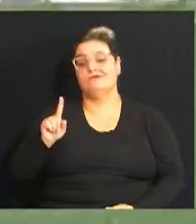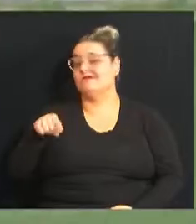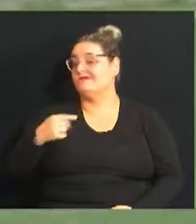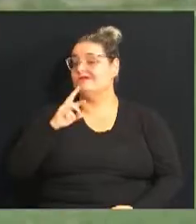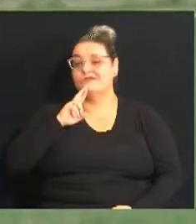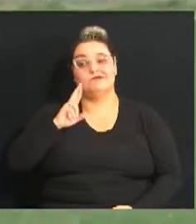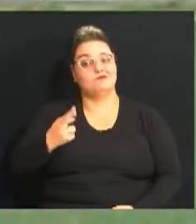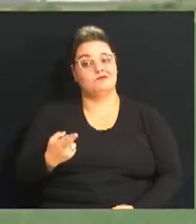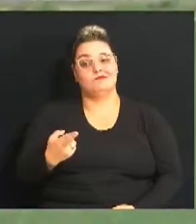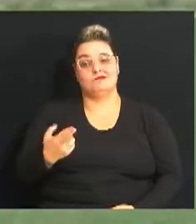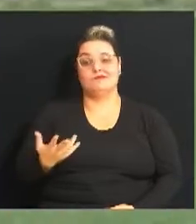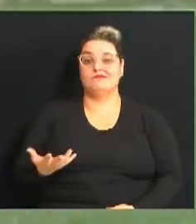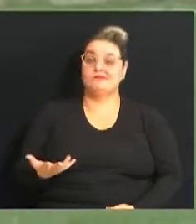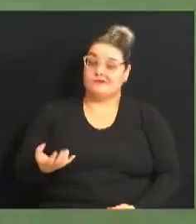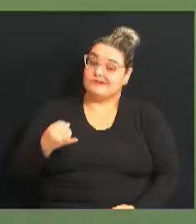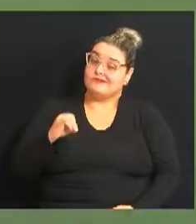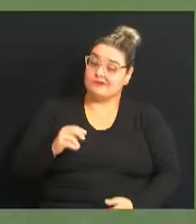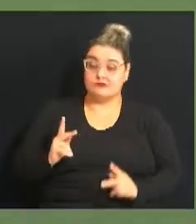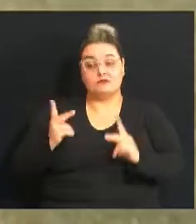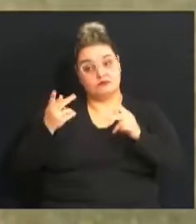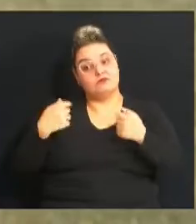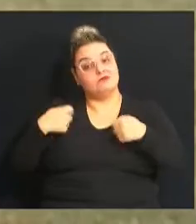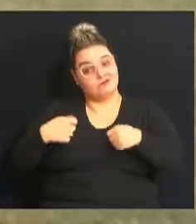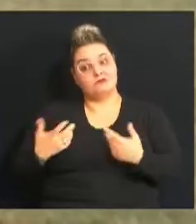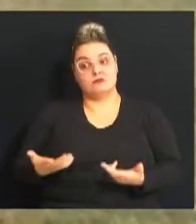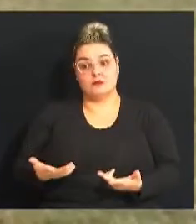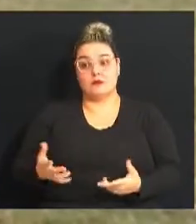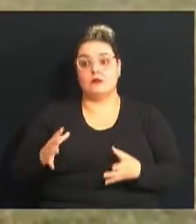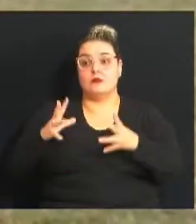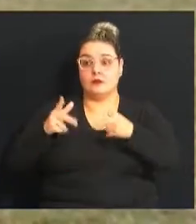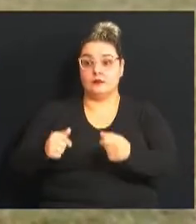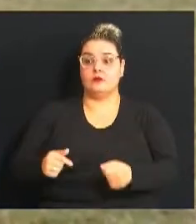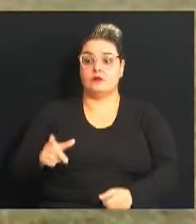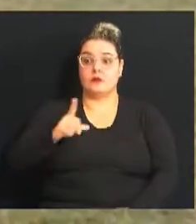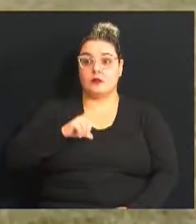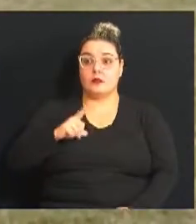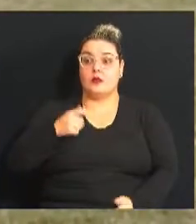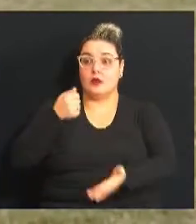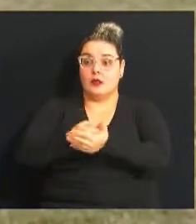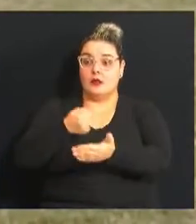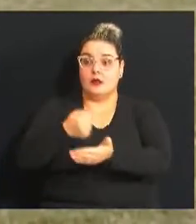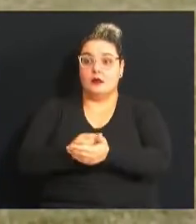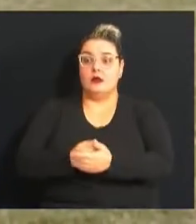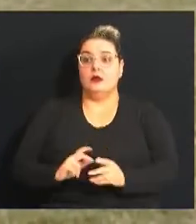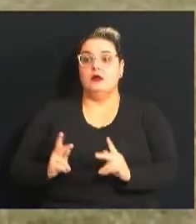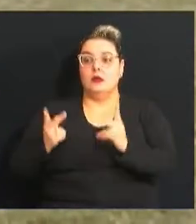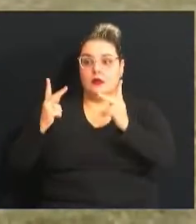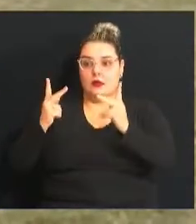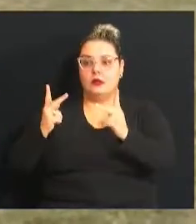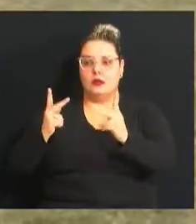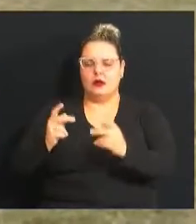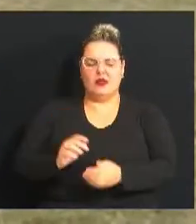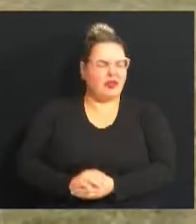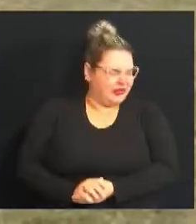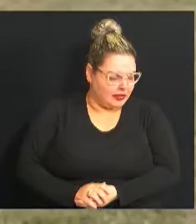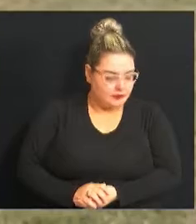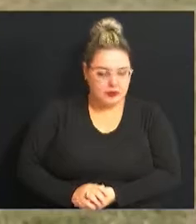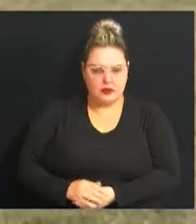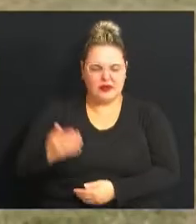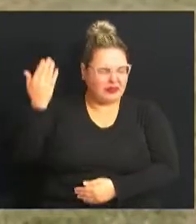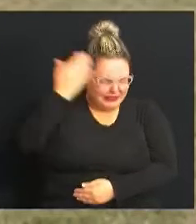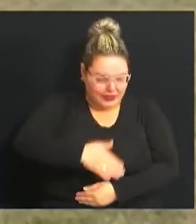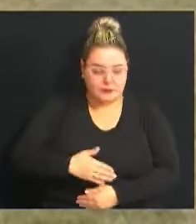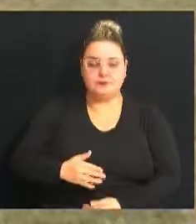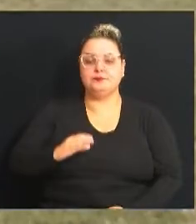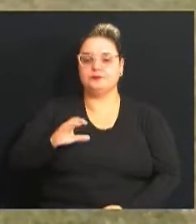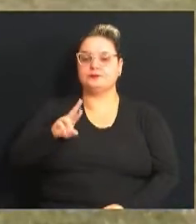resultado senão a vitória. Com a equipe que a gente tem em casa, é obrigação a gente ganhar os jogos. Já foi provado isso contra o Cruzeiro, né,